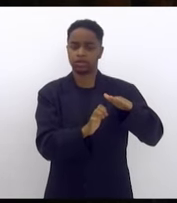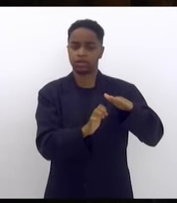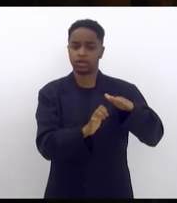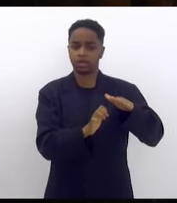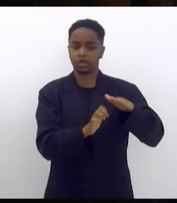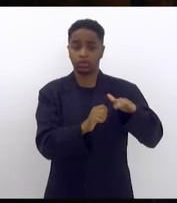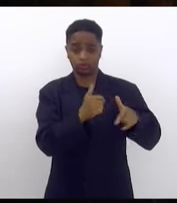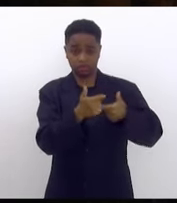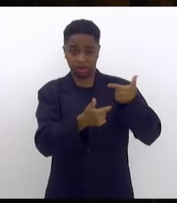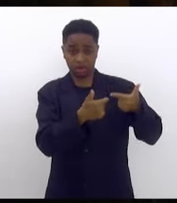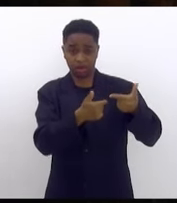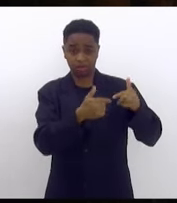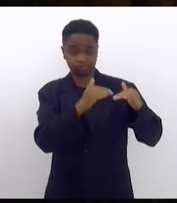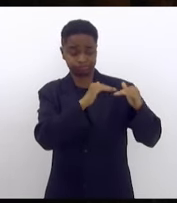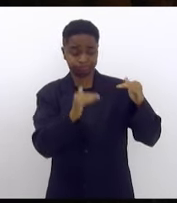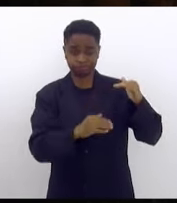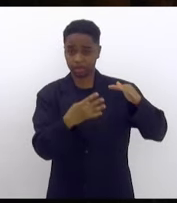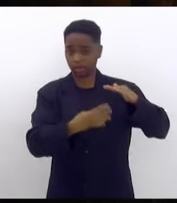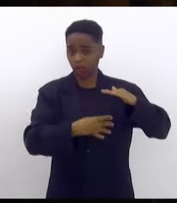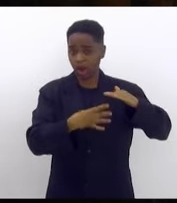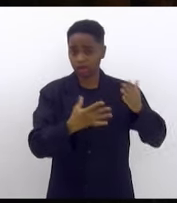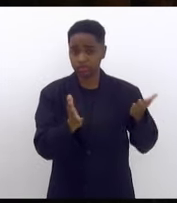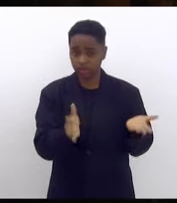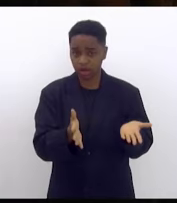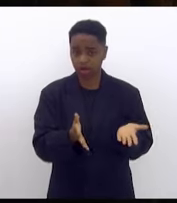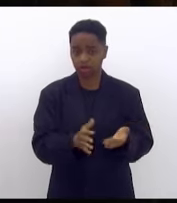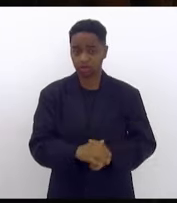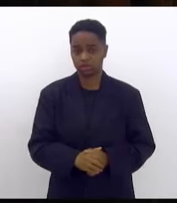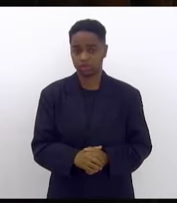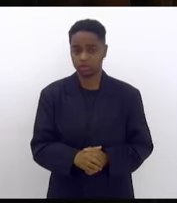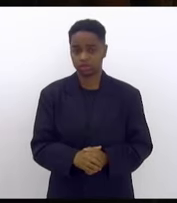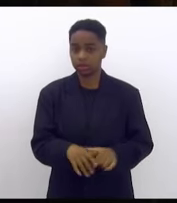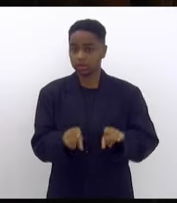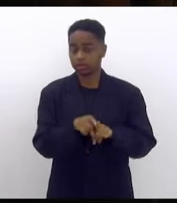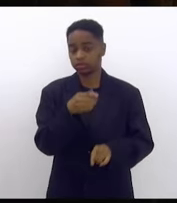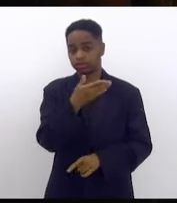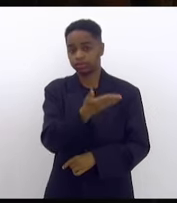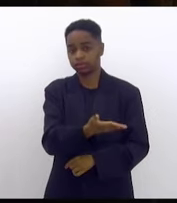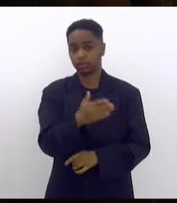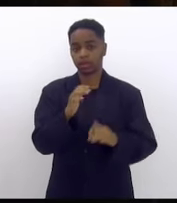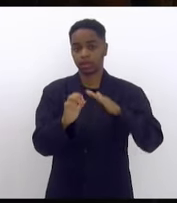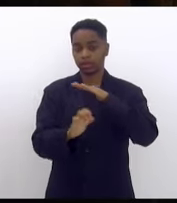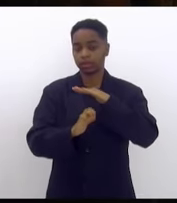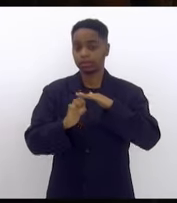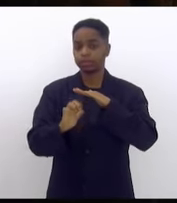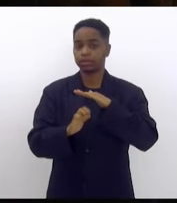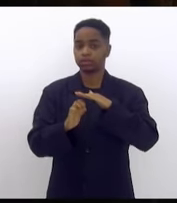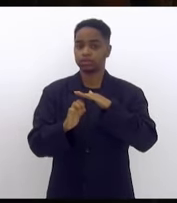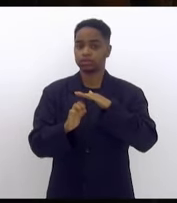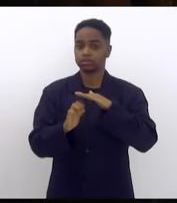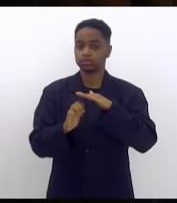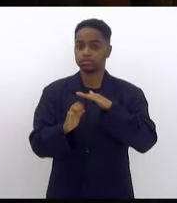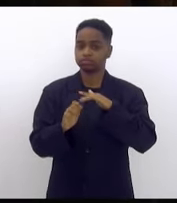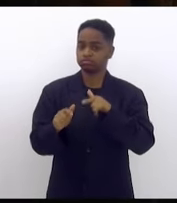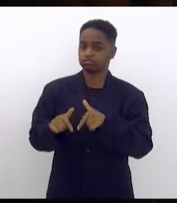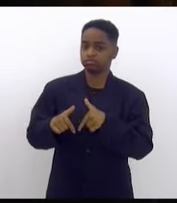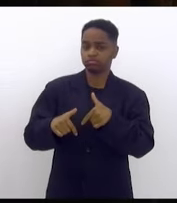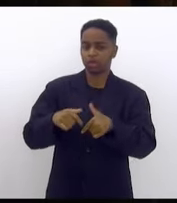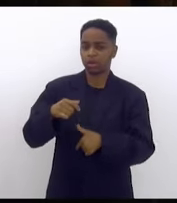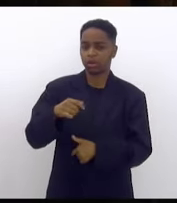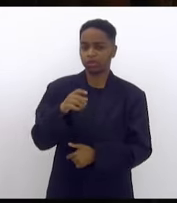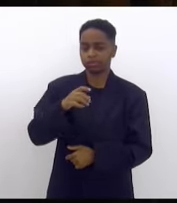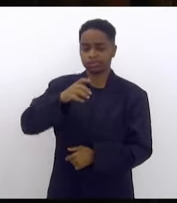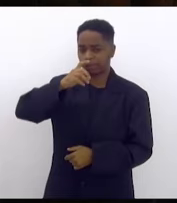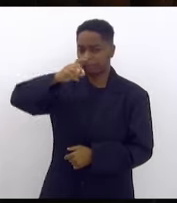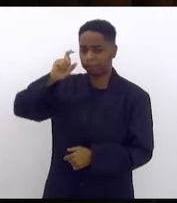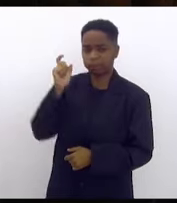quarteirizou o serviço e aí esta empresa chega na maior arrogância